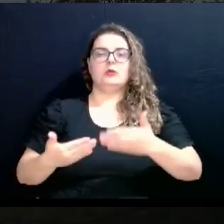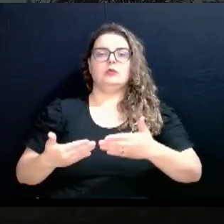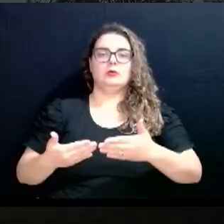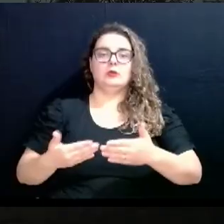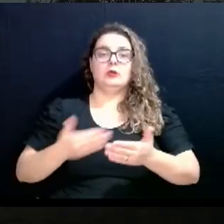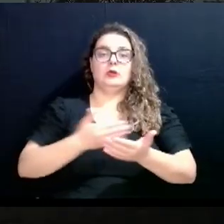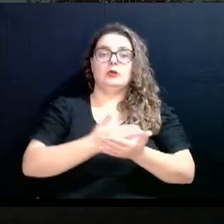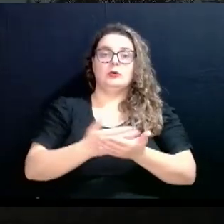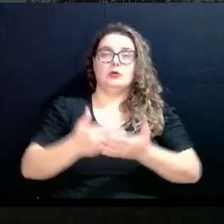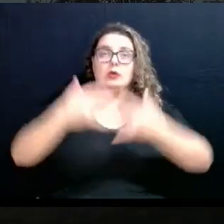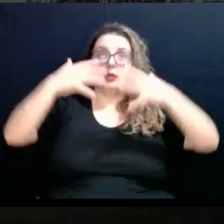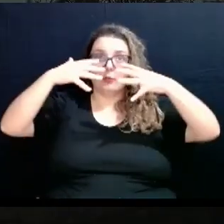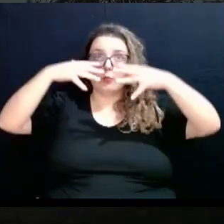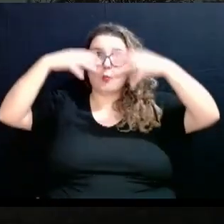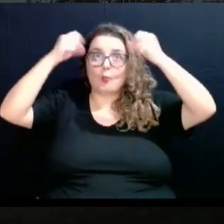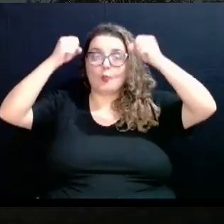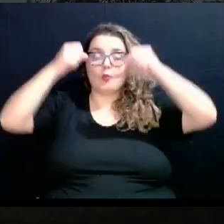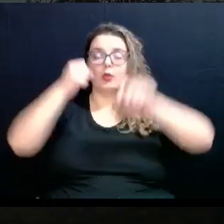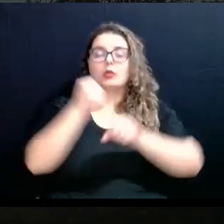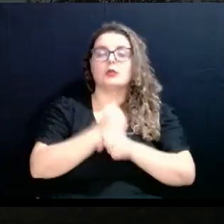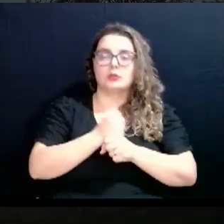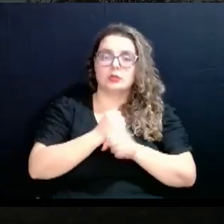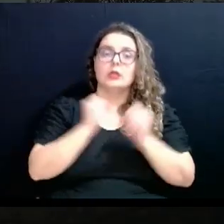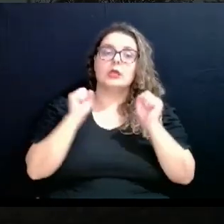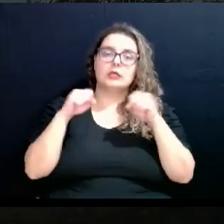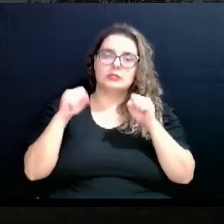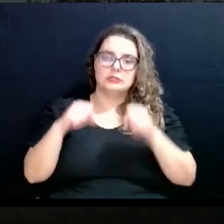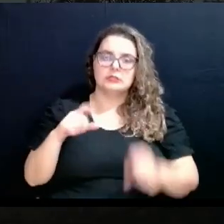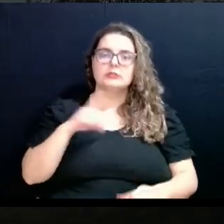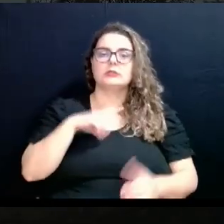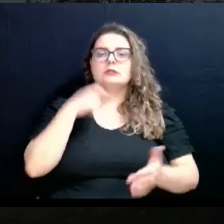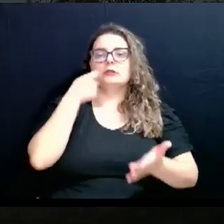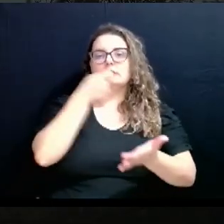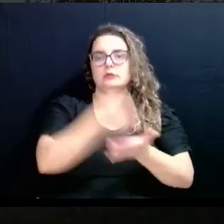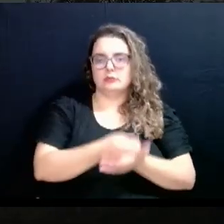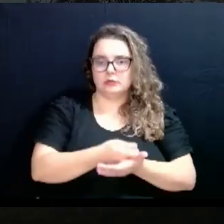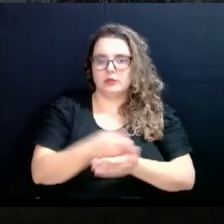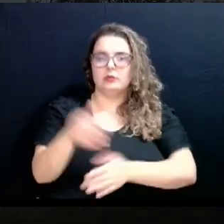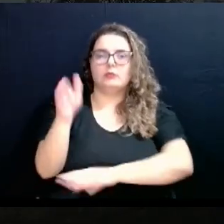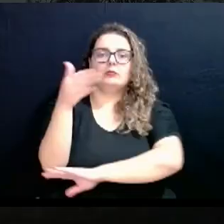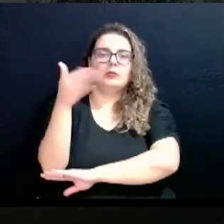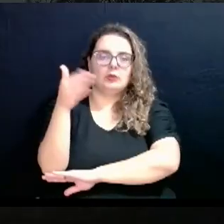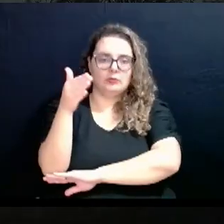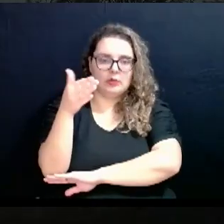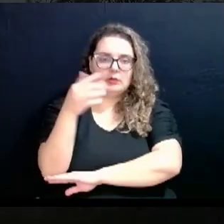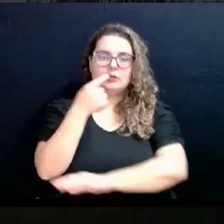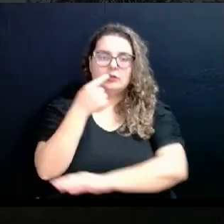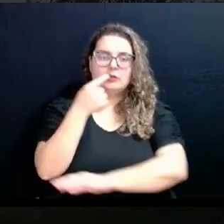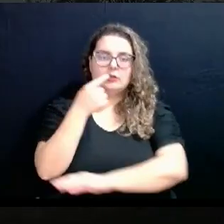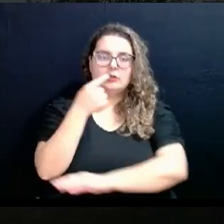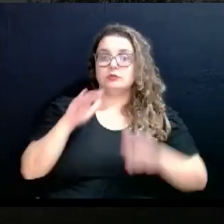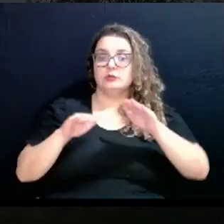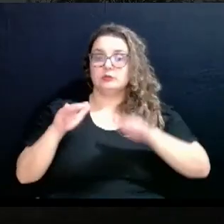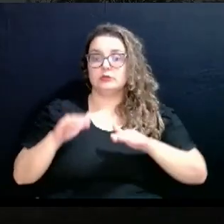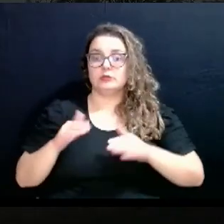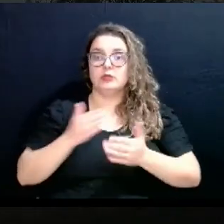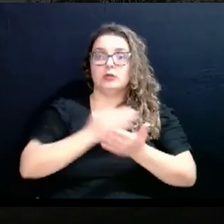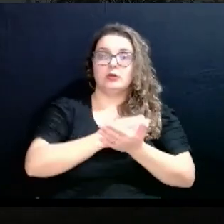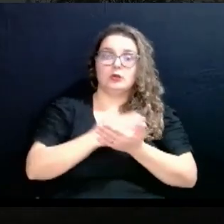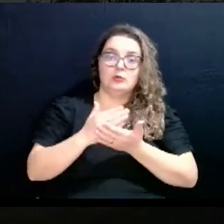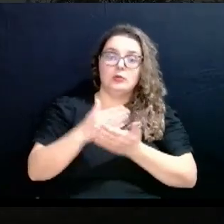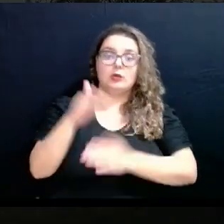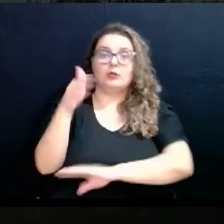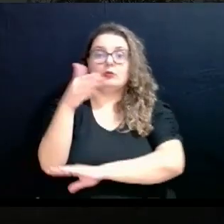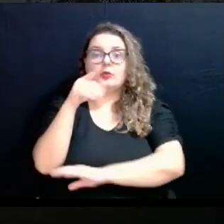passando o tempo, a gente vai entrando no período mais seco do ano, aí sim a gente tem que pagar uma bandeira vermelha,